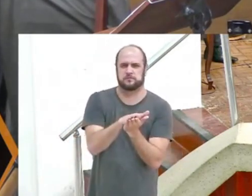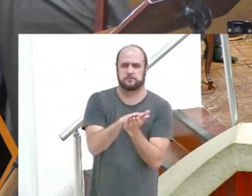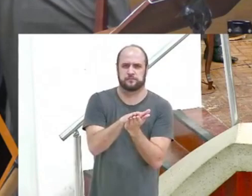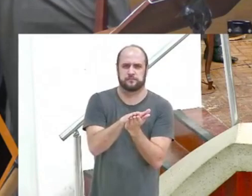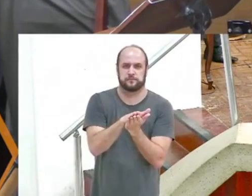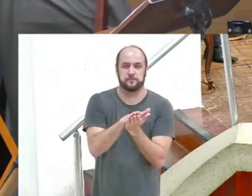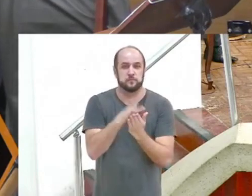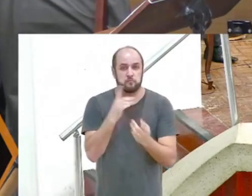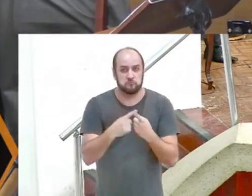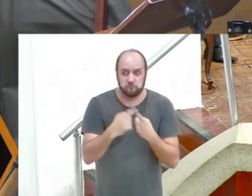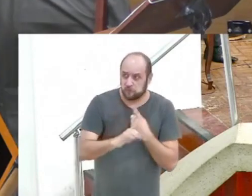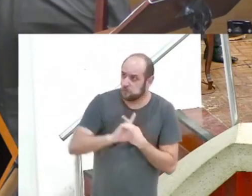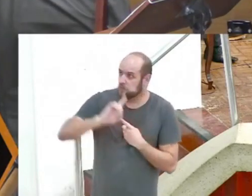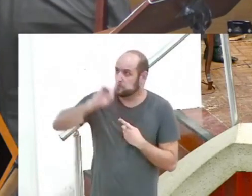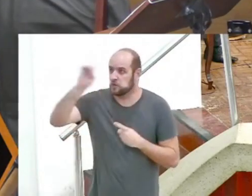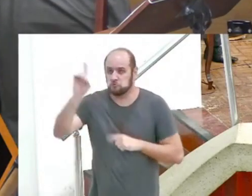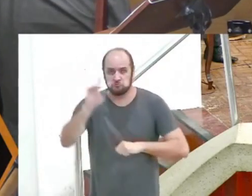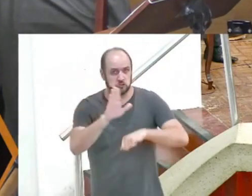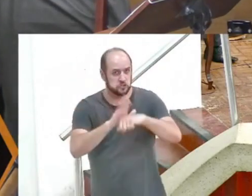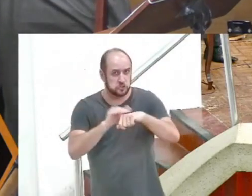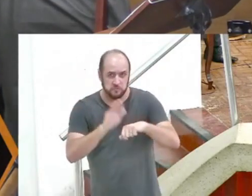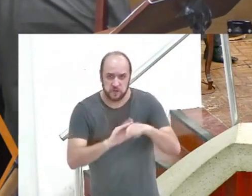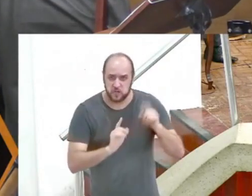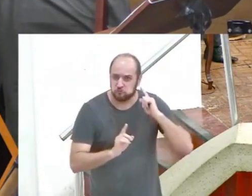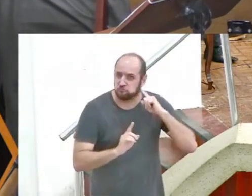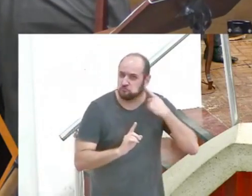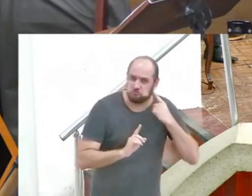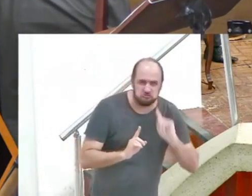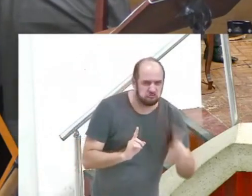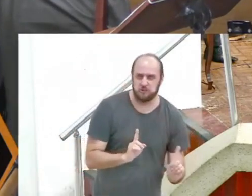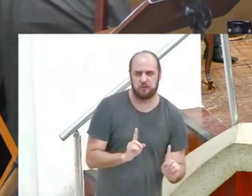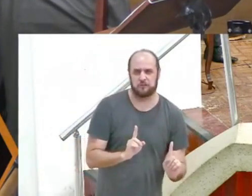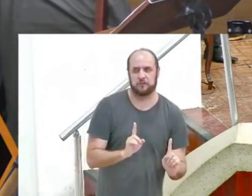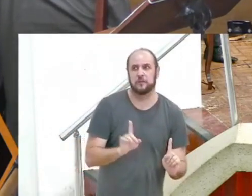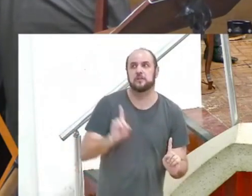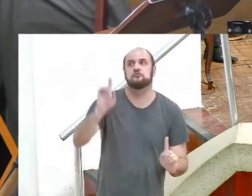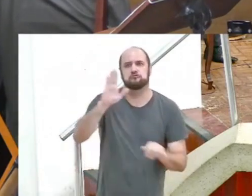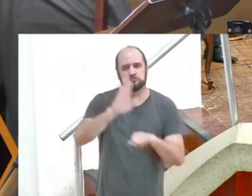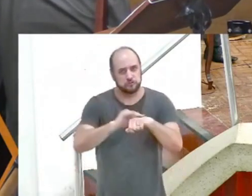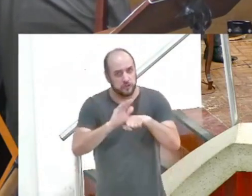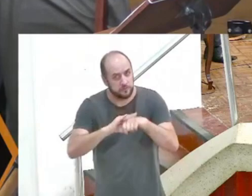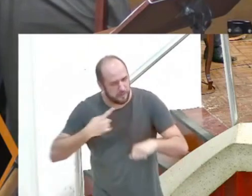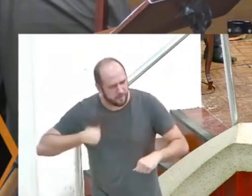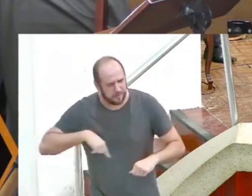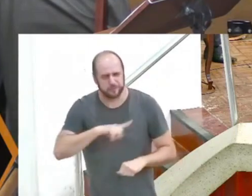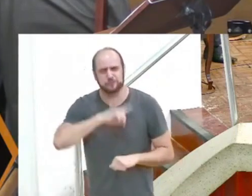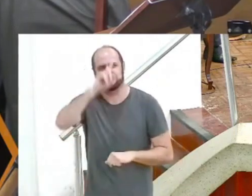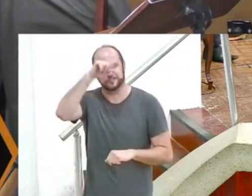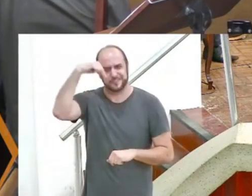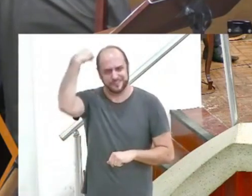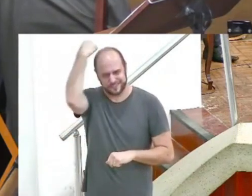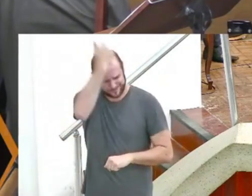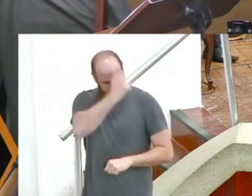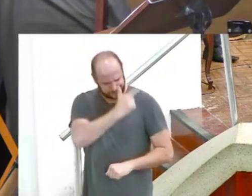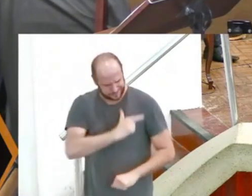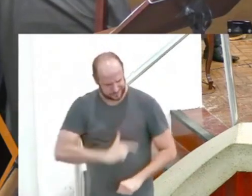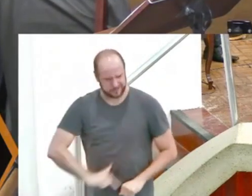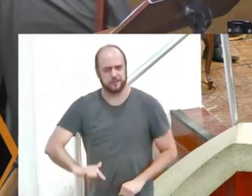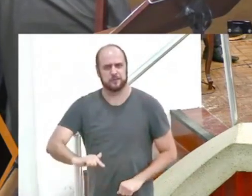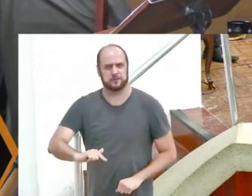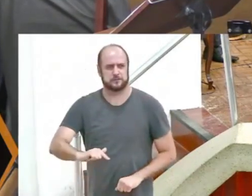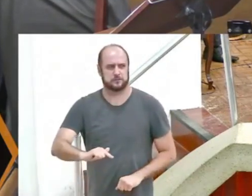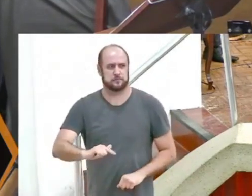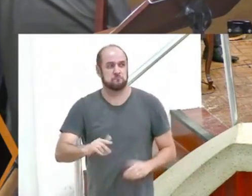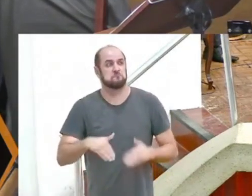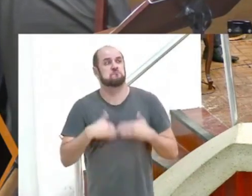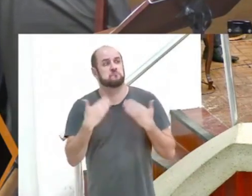porquanto Deus não nos chamou para a impureza, e sim para a santificação, dessa